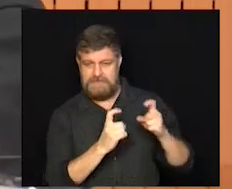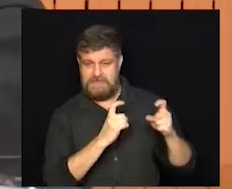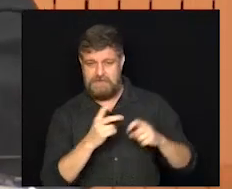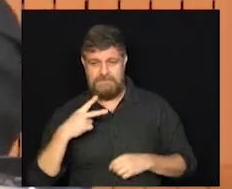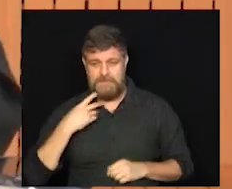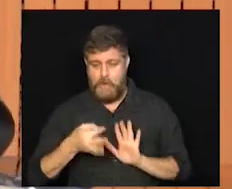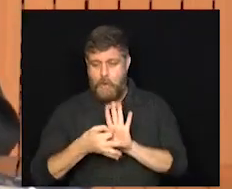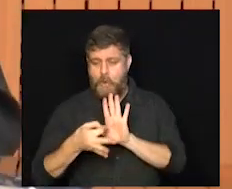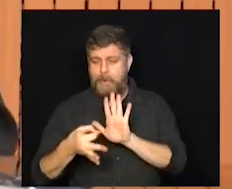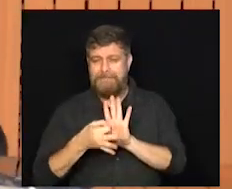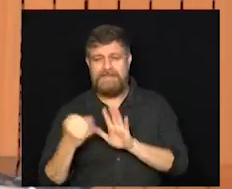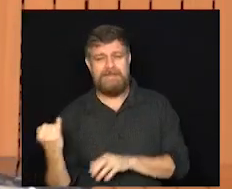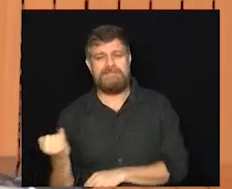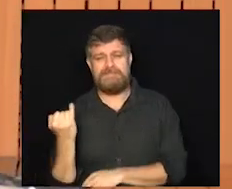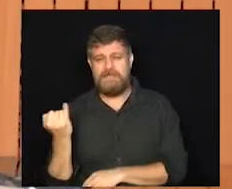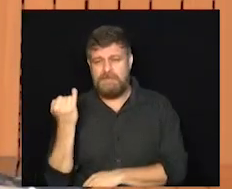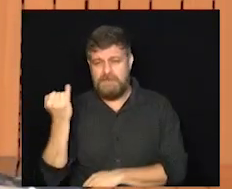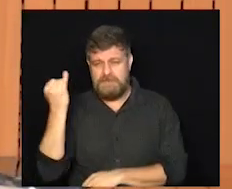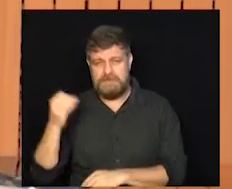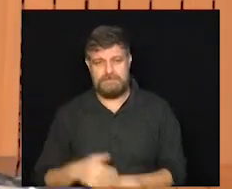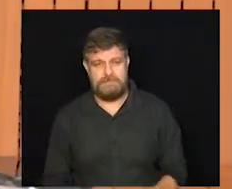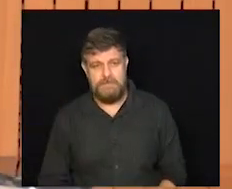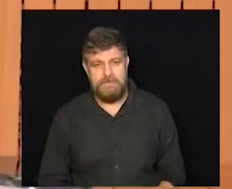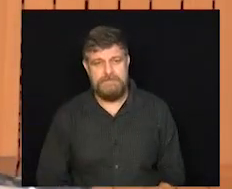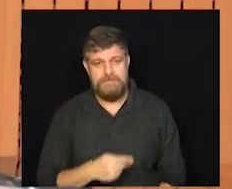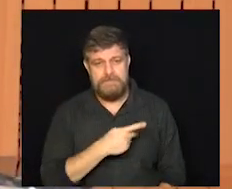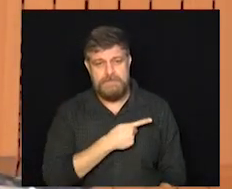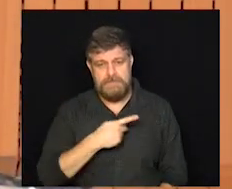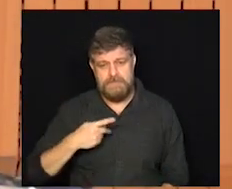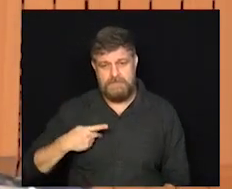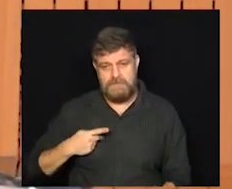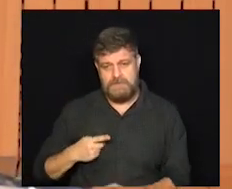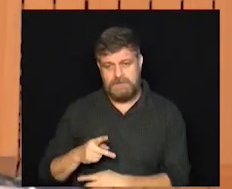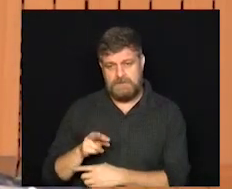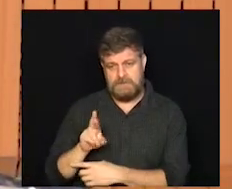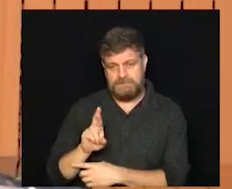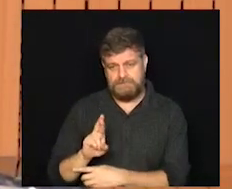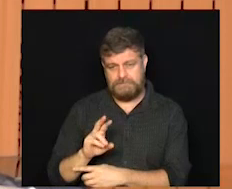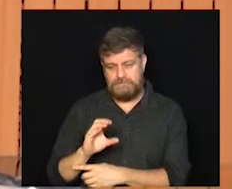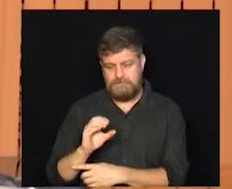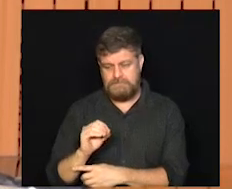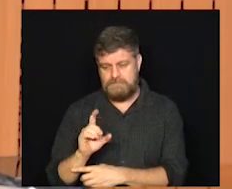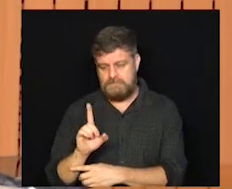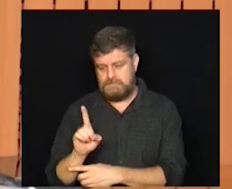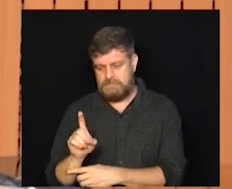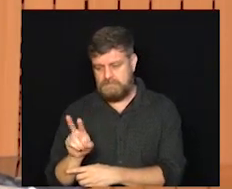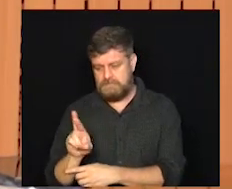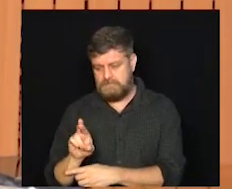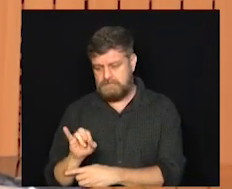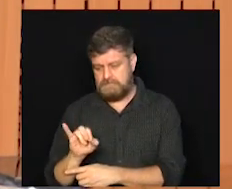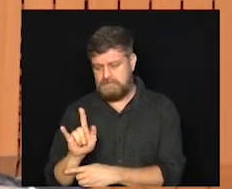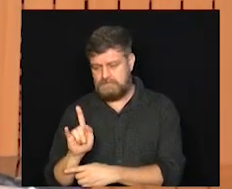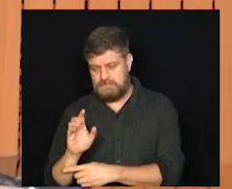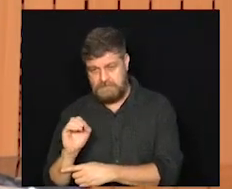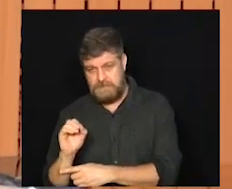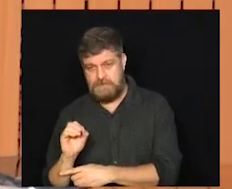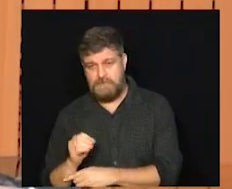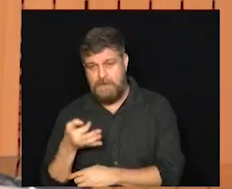sugestões importantes. Pastor Rodrigo, o senhor tem a palavra aí para seus comentários e suas considerações finais. Por